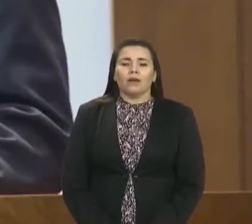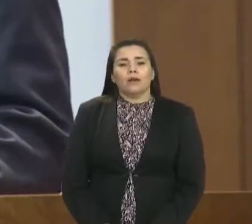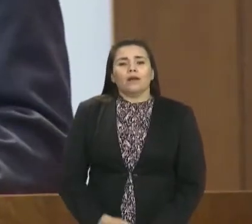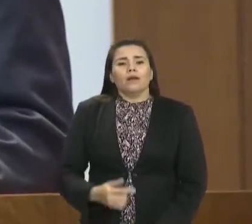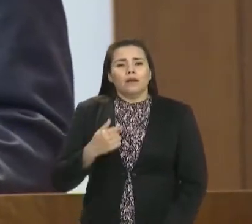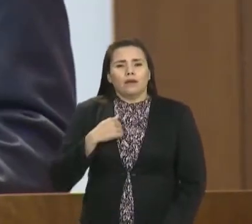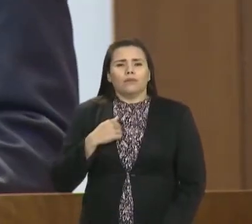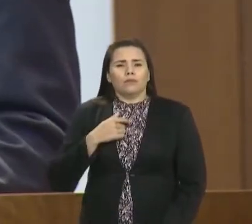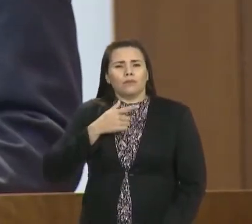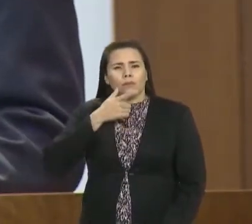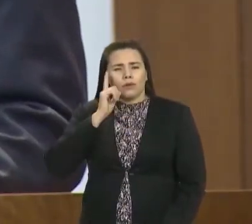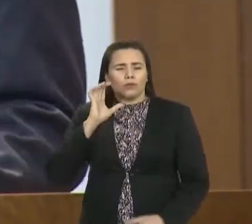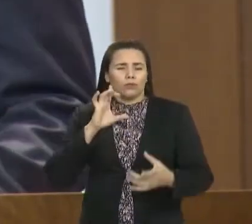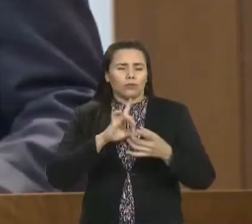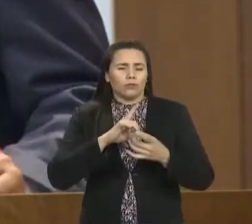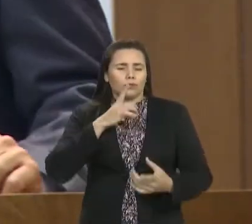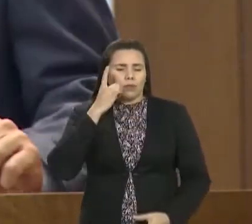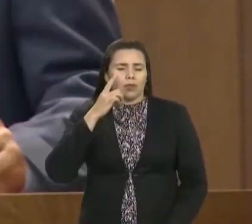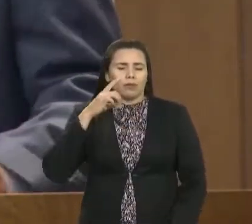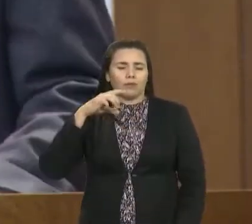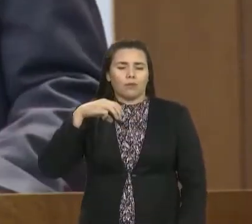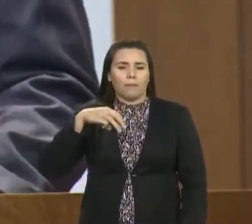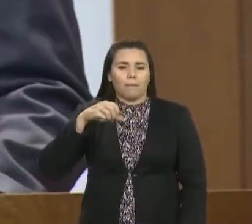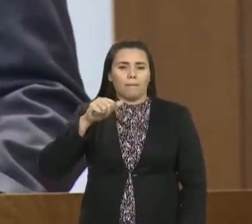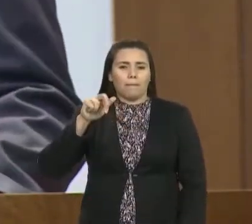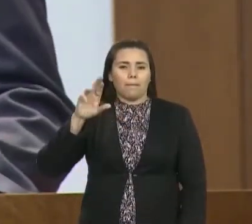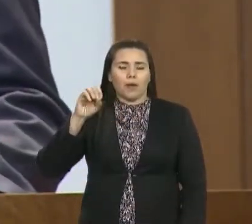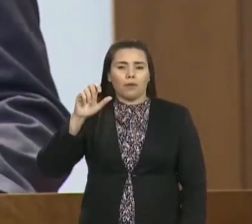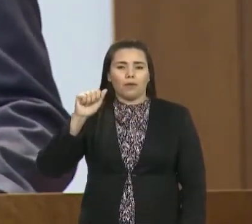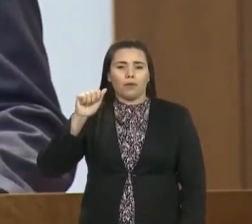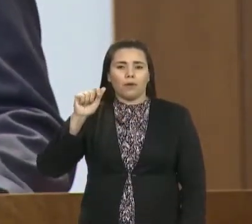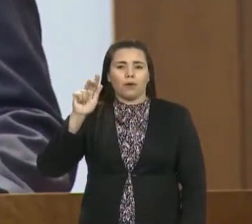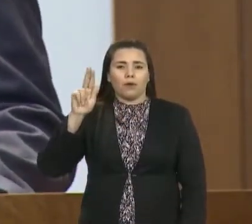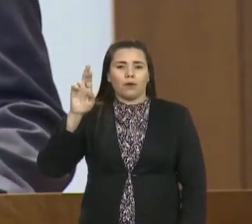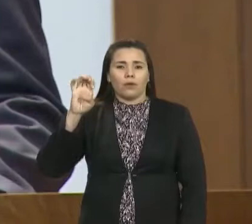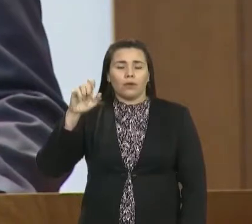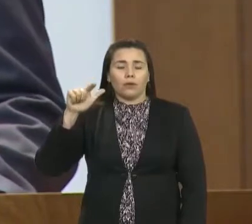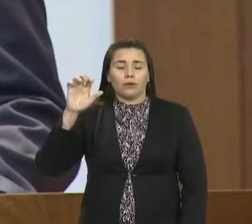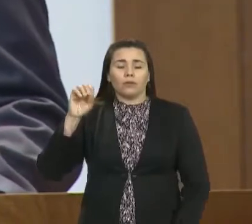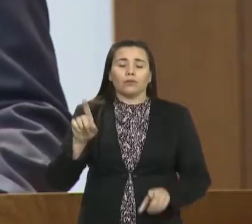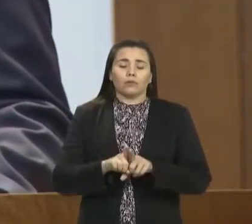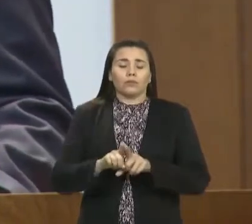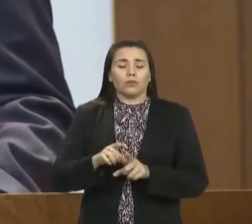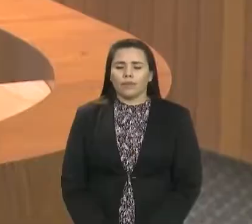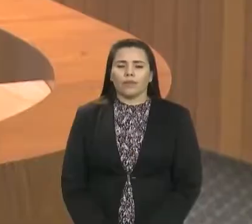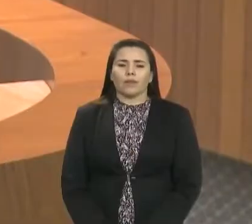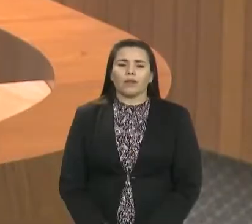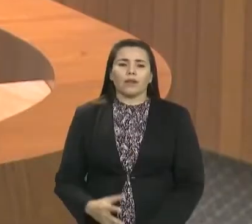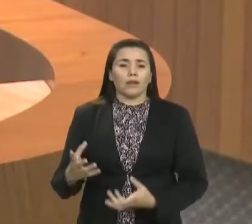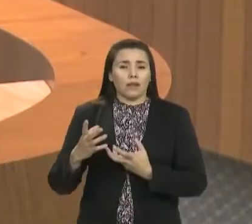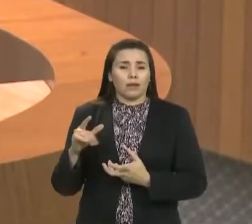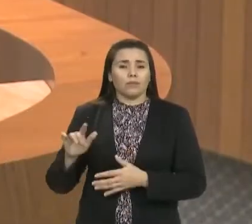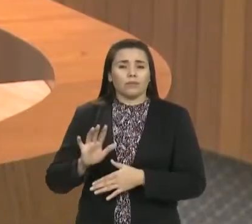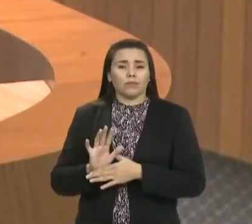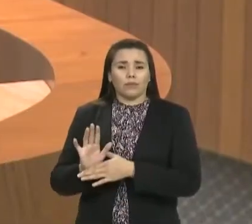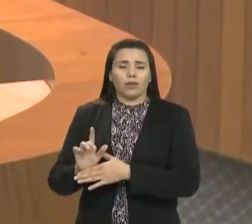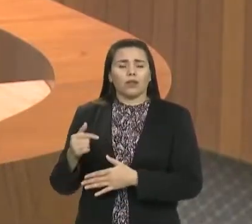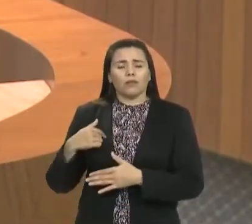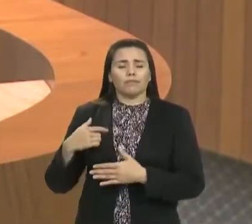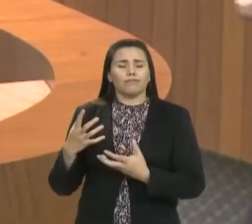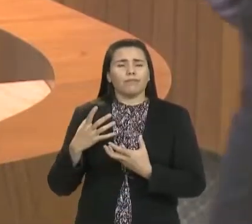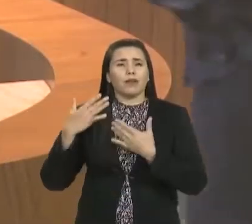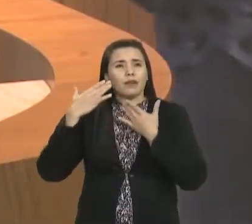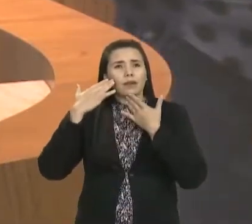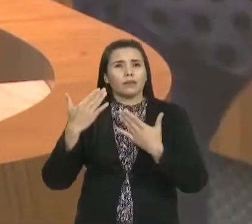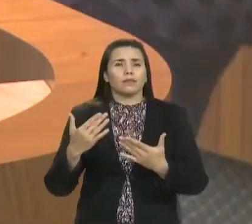obras anunciadas pelo governo do estado em benefício da população da cidade de Montes Altos. Agradecer ao governador